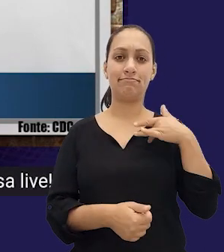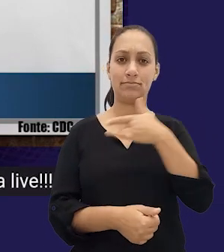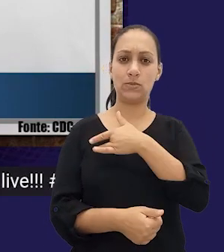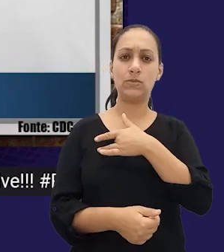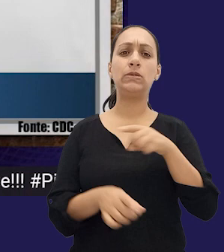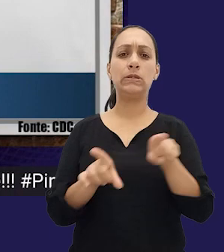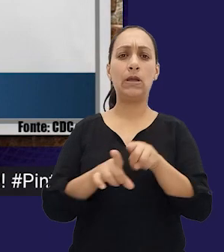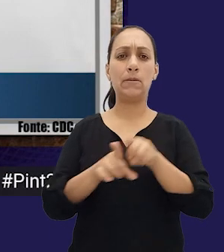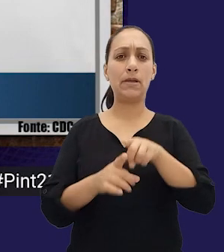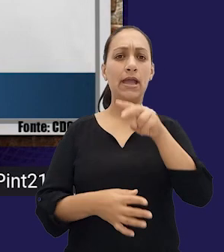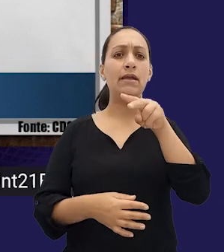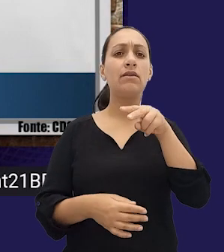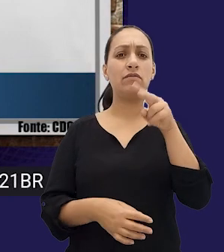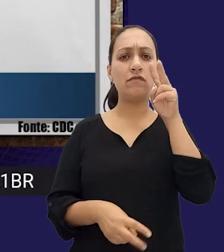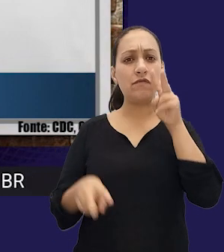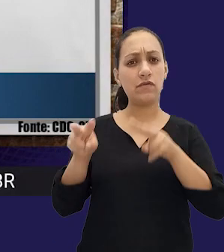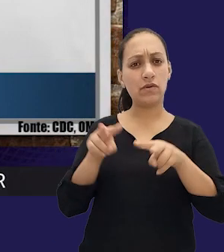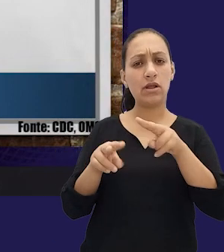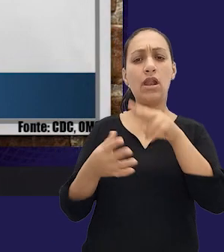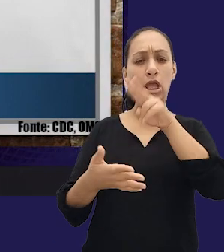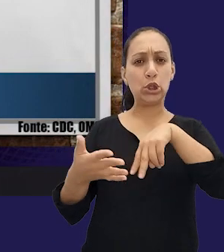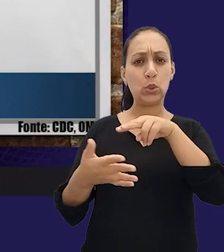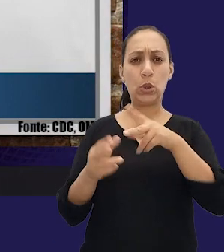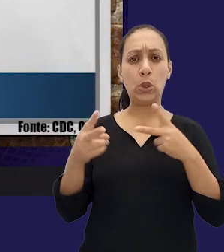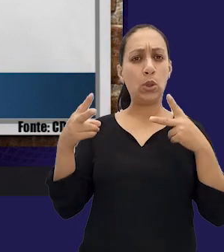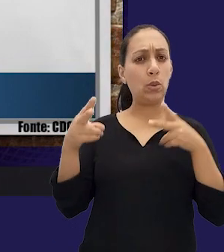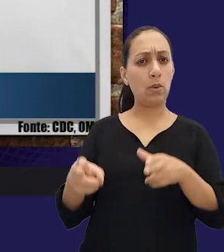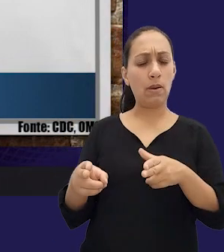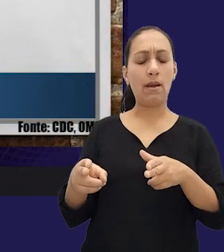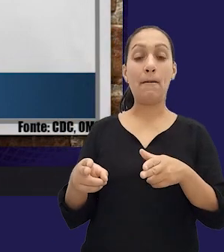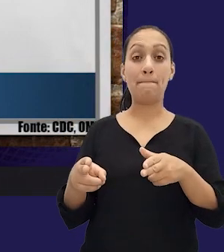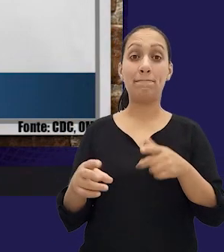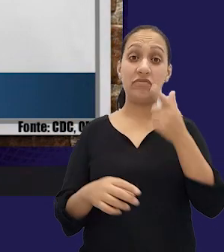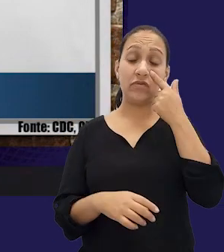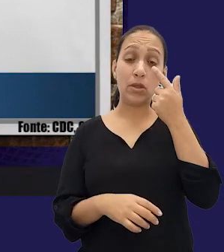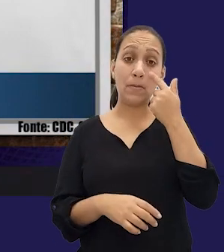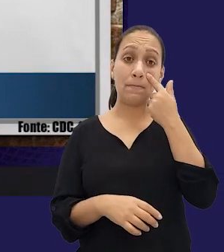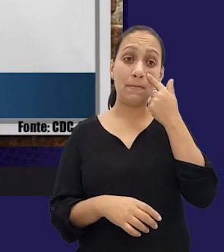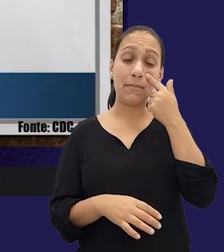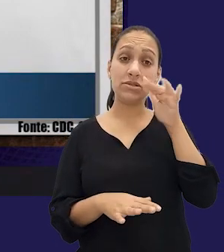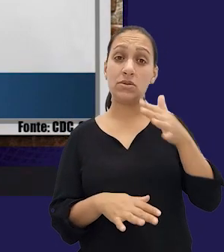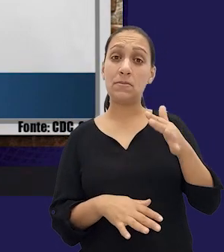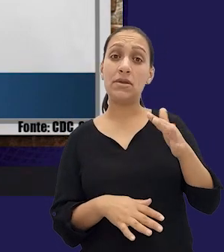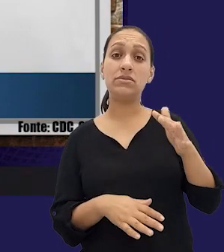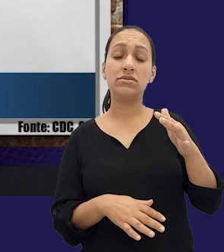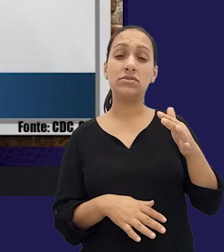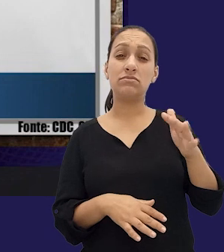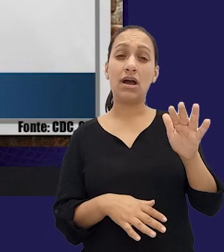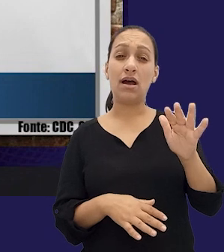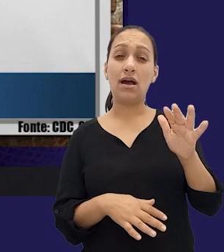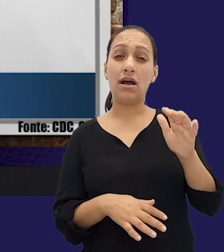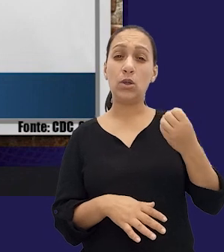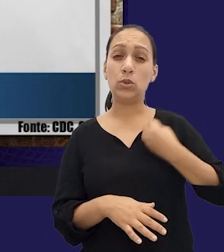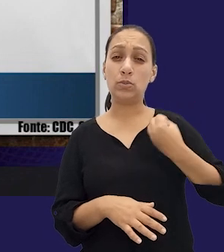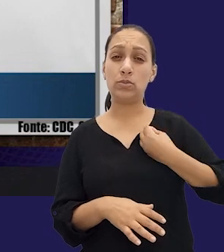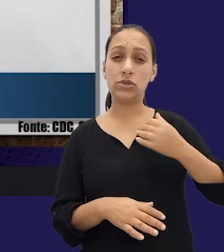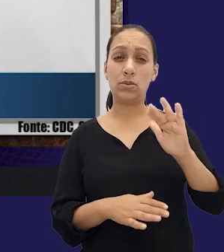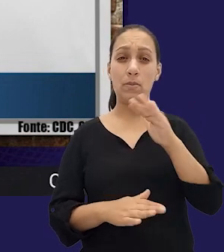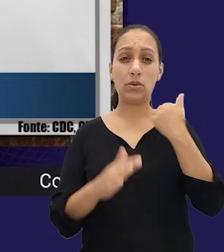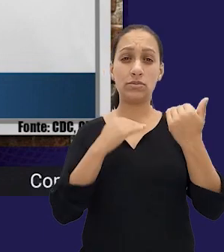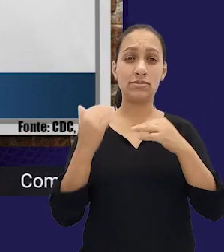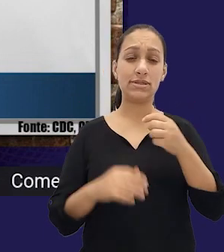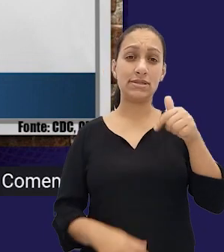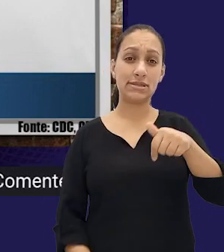uma previsão para uma taxa de mortalidade de 700 mil